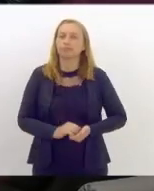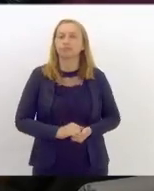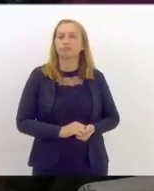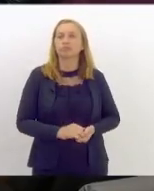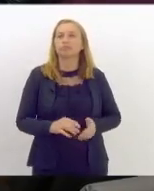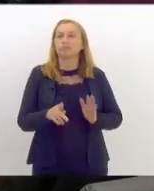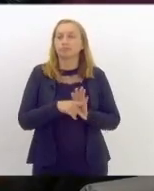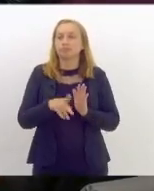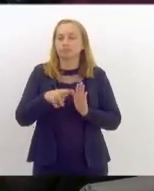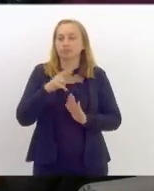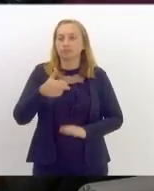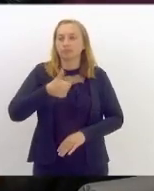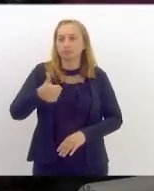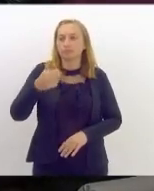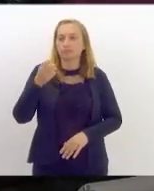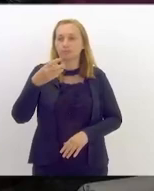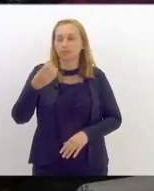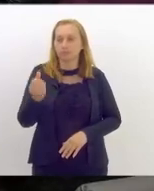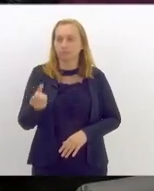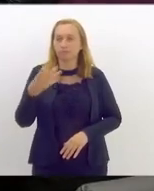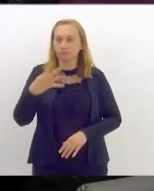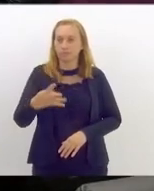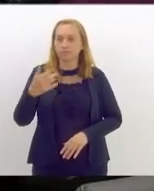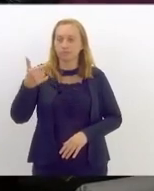resolução 64722